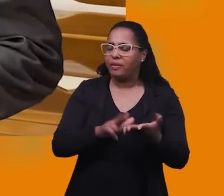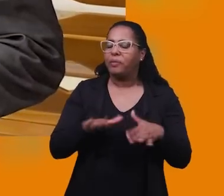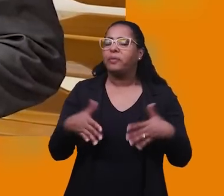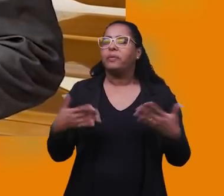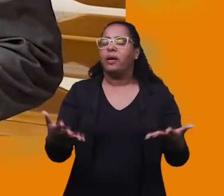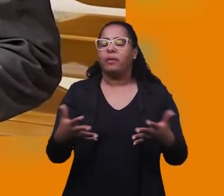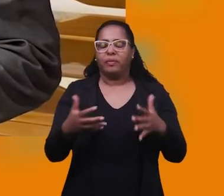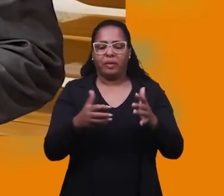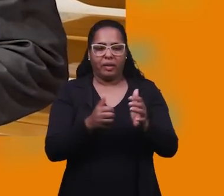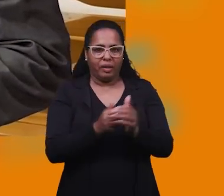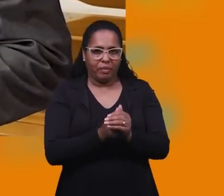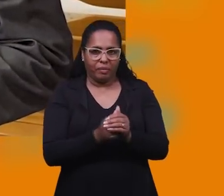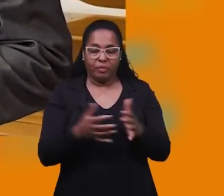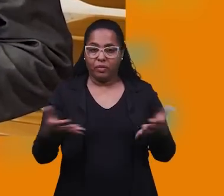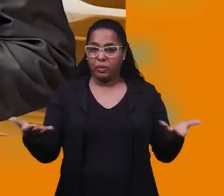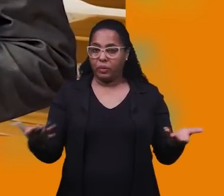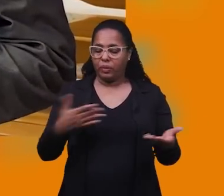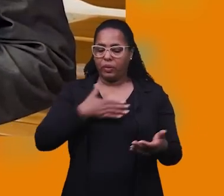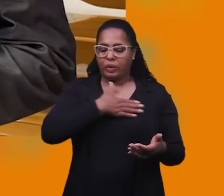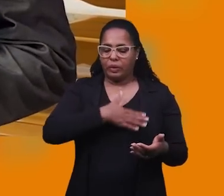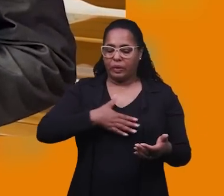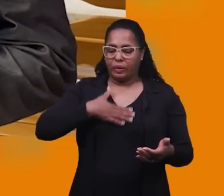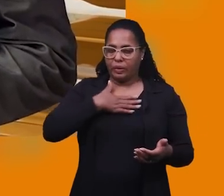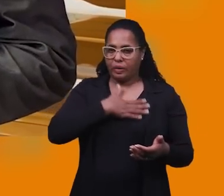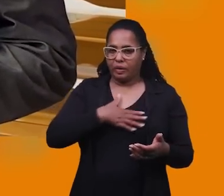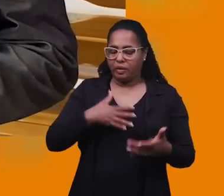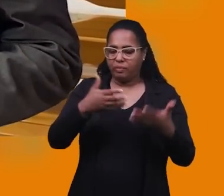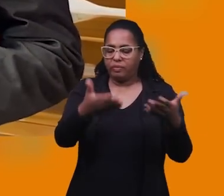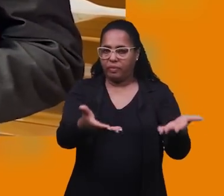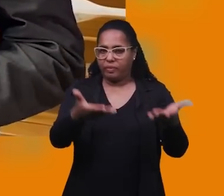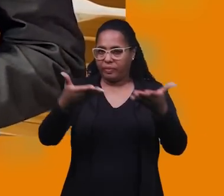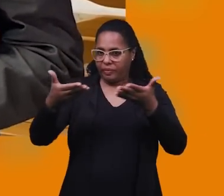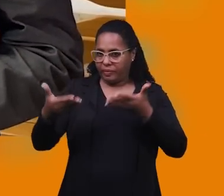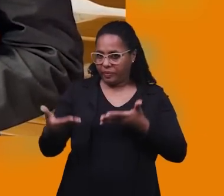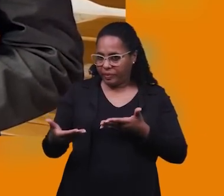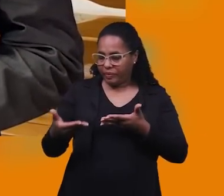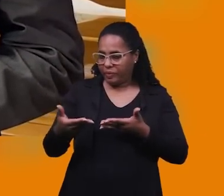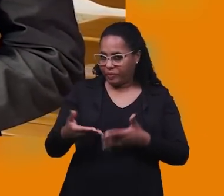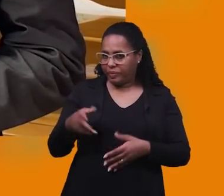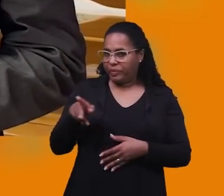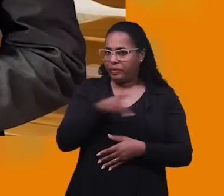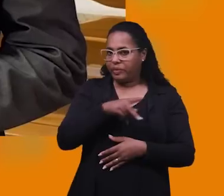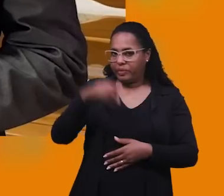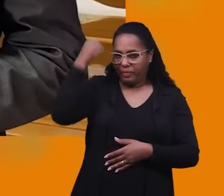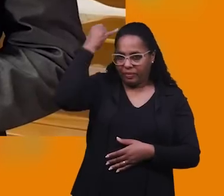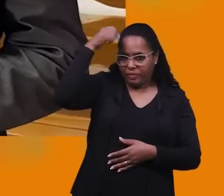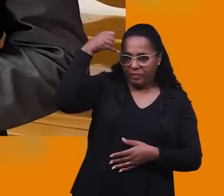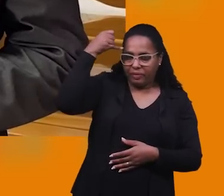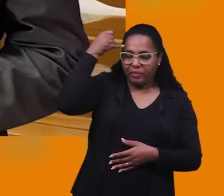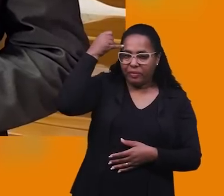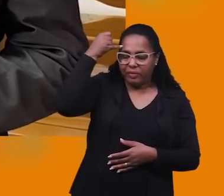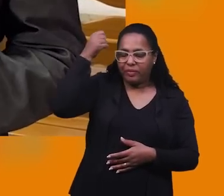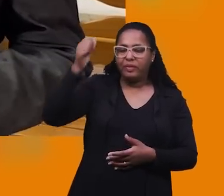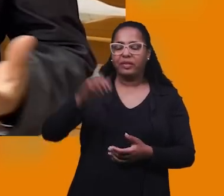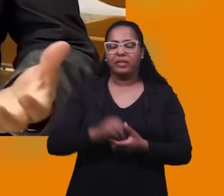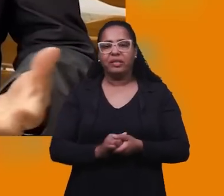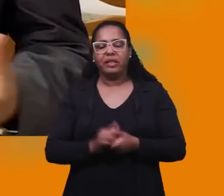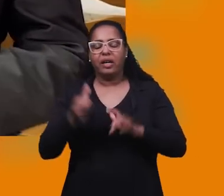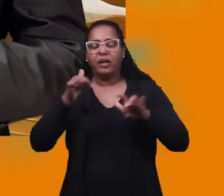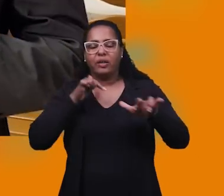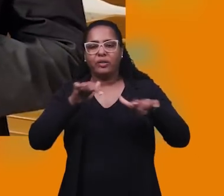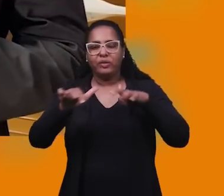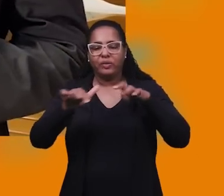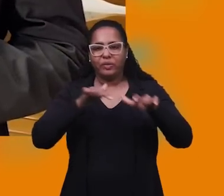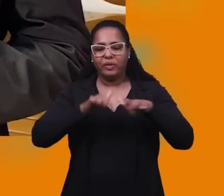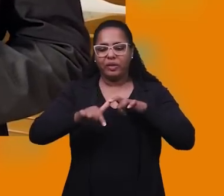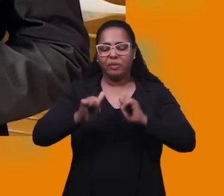Amém. Olha, hoje nós tivemos o prazer de receber aqui a irmã Janaína, veio fazer um